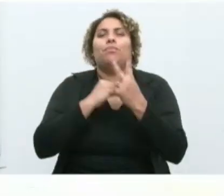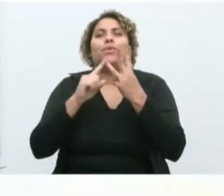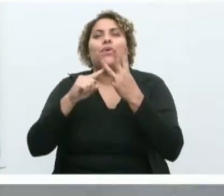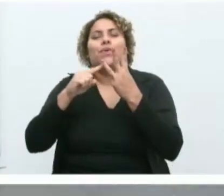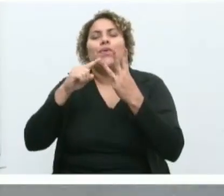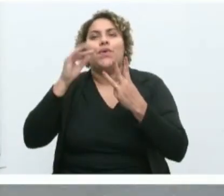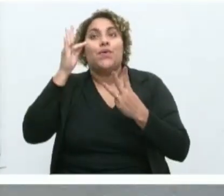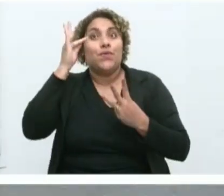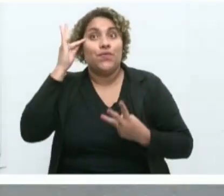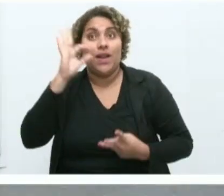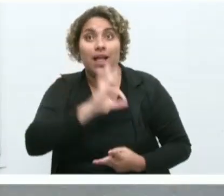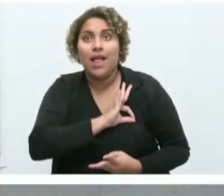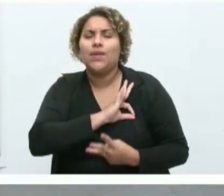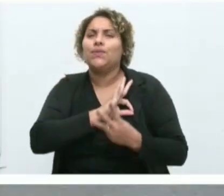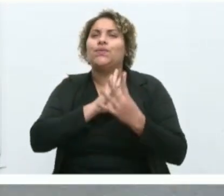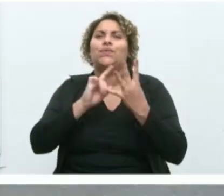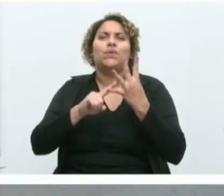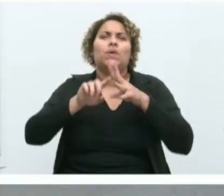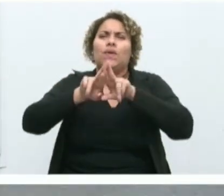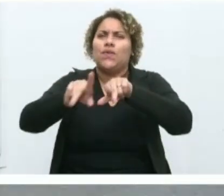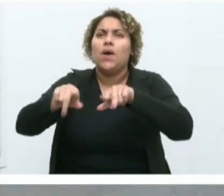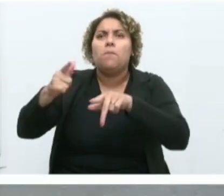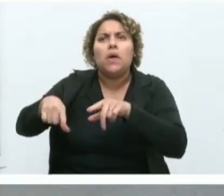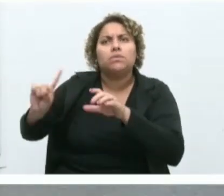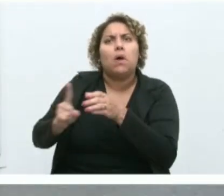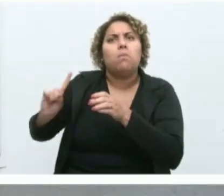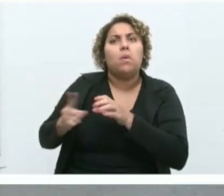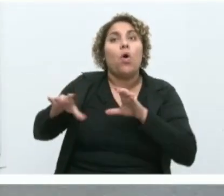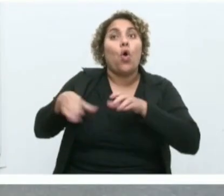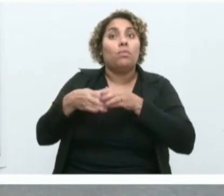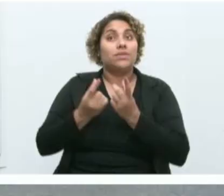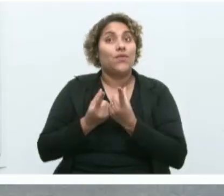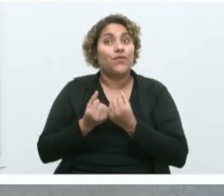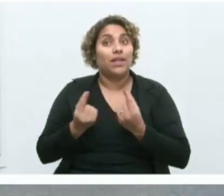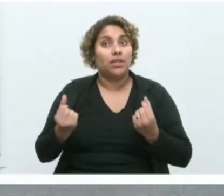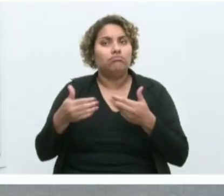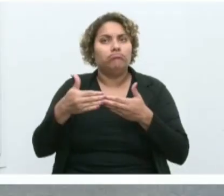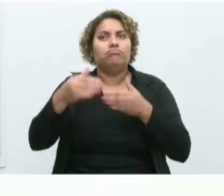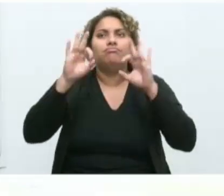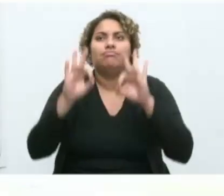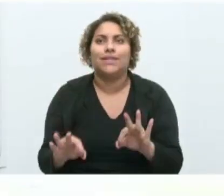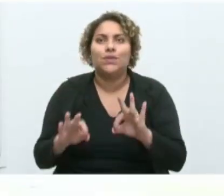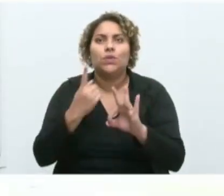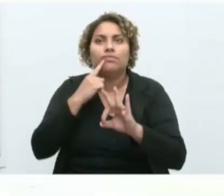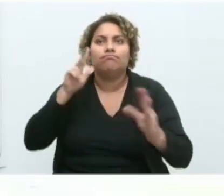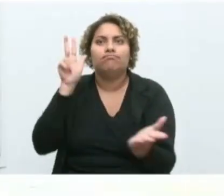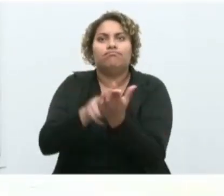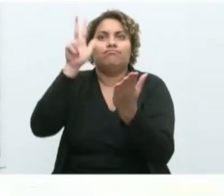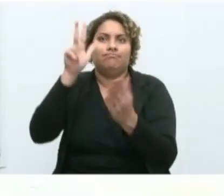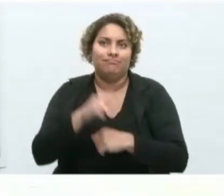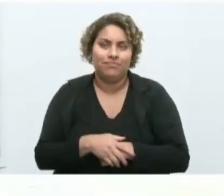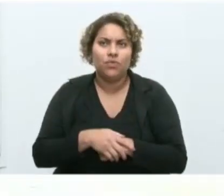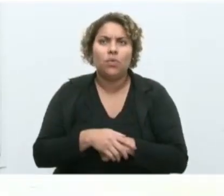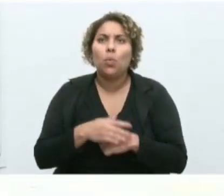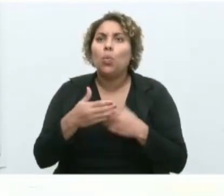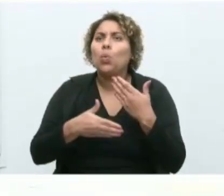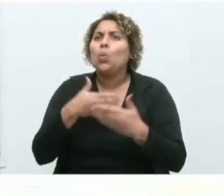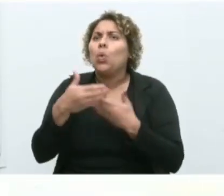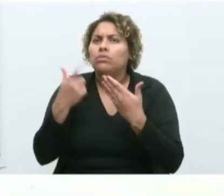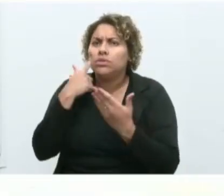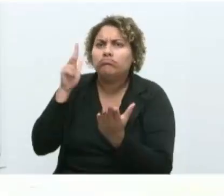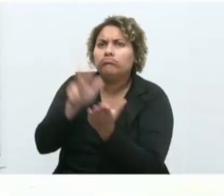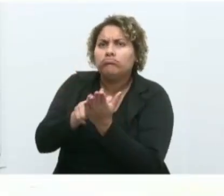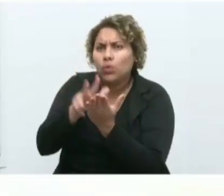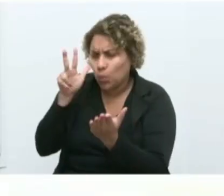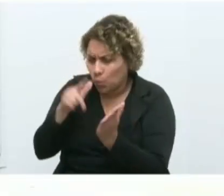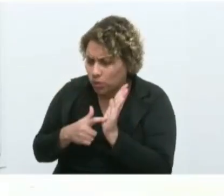quiserem participar com a Comissão de Finanças vão fazer é exatamente assim. Agora a gente tem o diagnóstico. E nós vamos fazer o quê? Então,